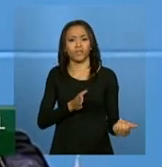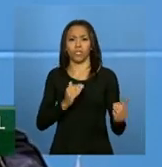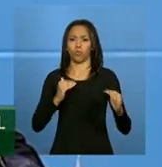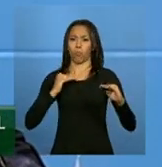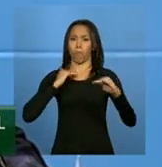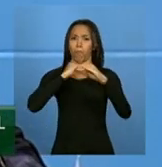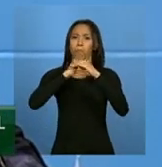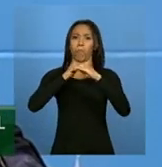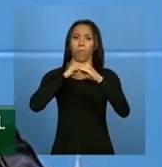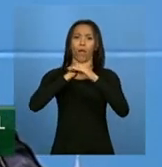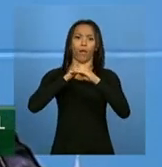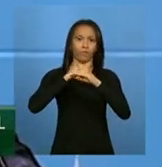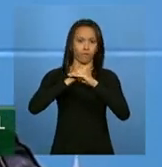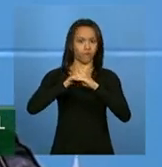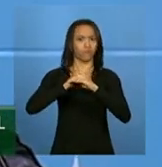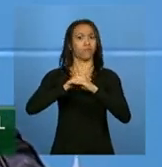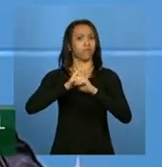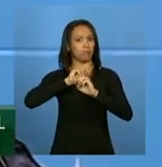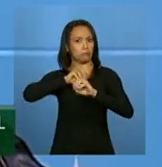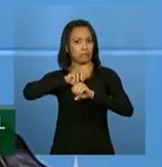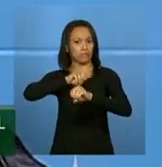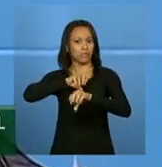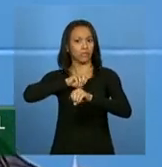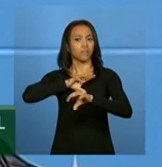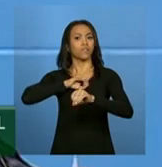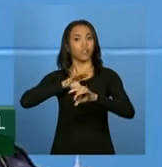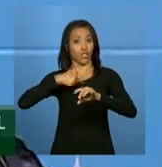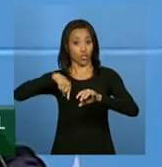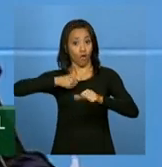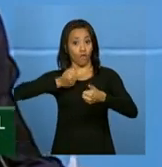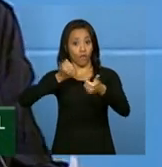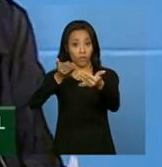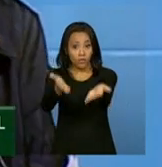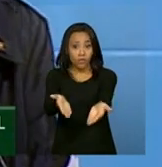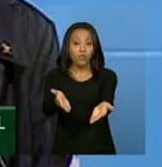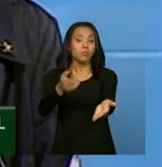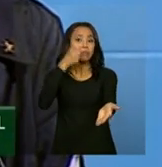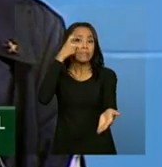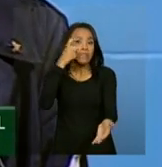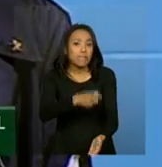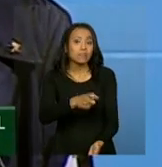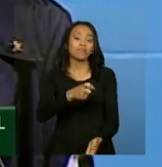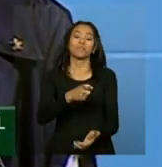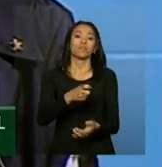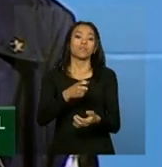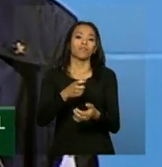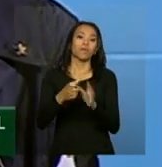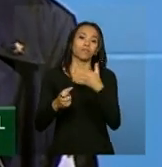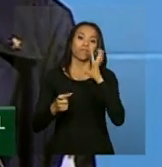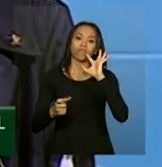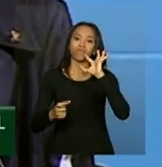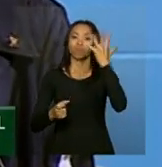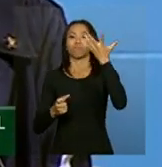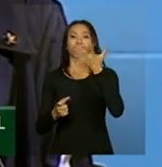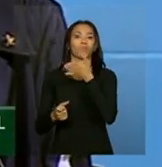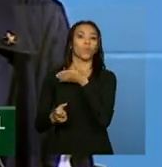educação que oferecemos, com a falta de interesse muitas vezes pela escola, acabam trilhando um caminho,